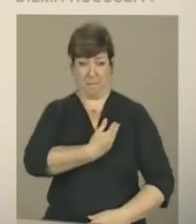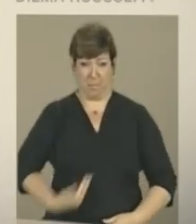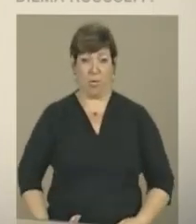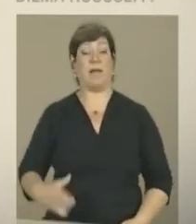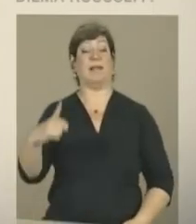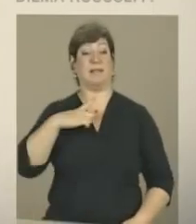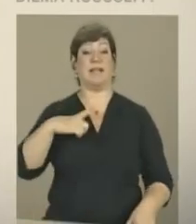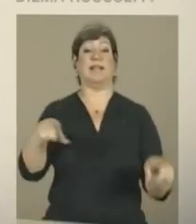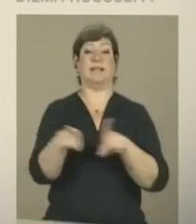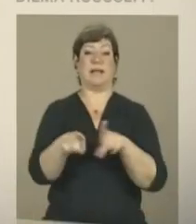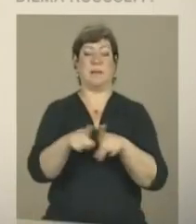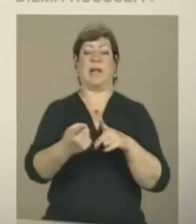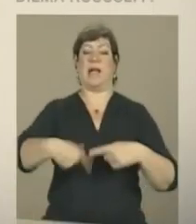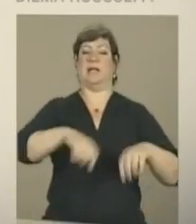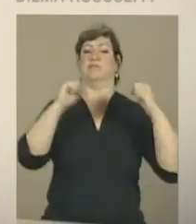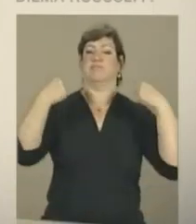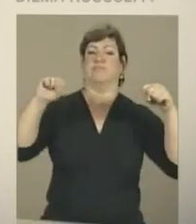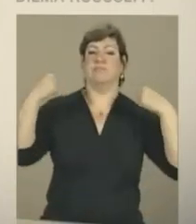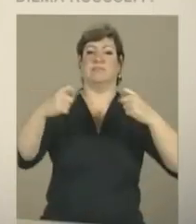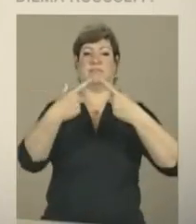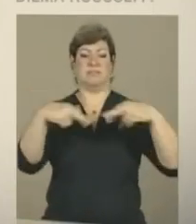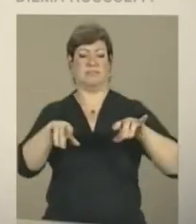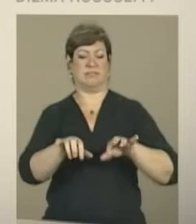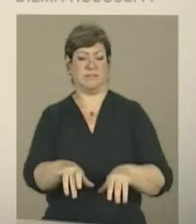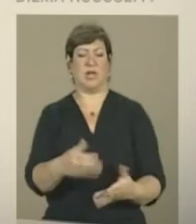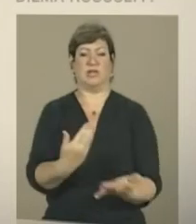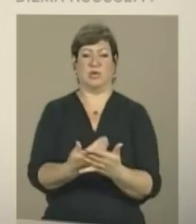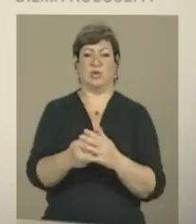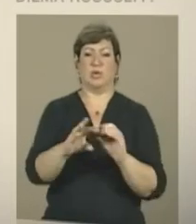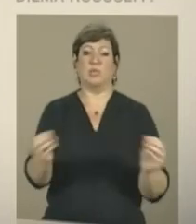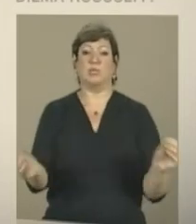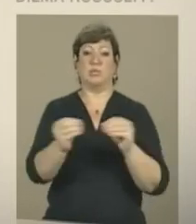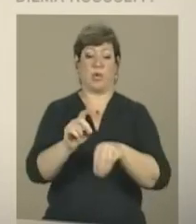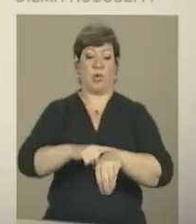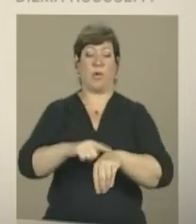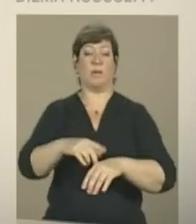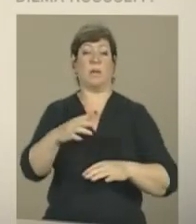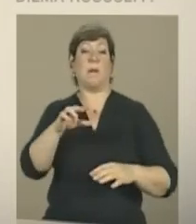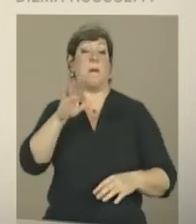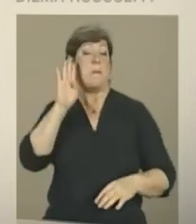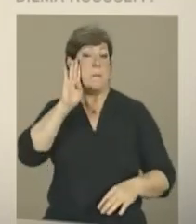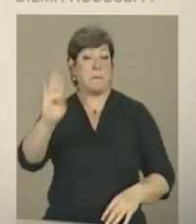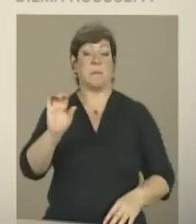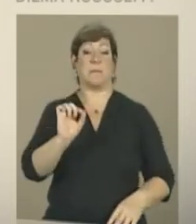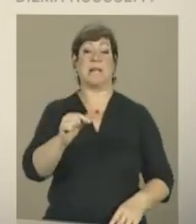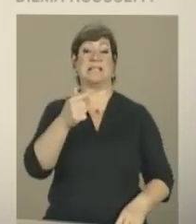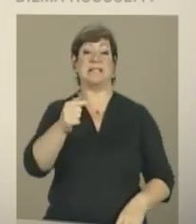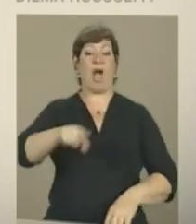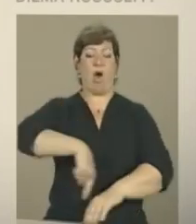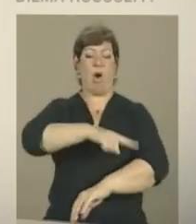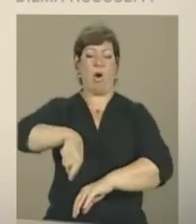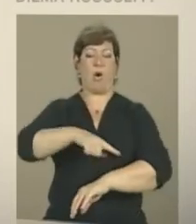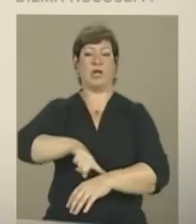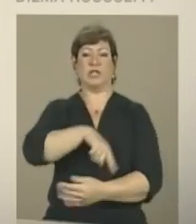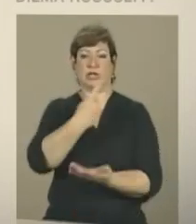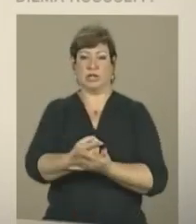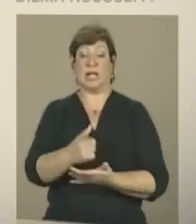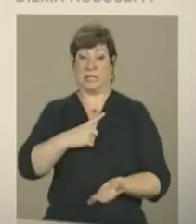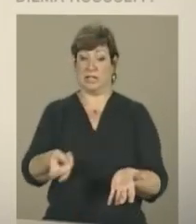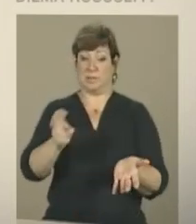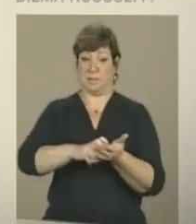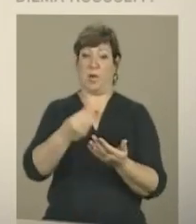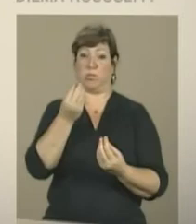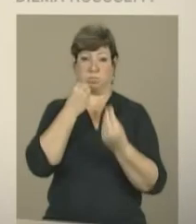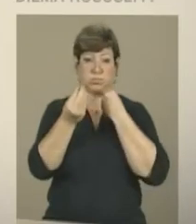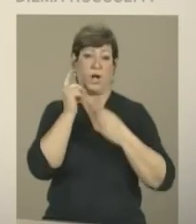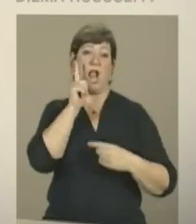tem acesso a Essas atividades elas ficam na escola no mínimo sete horas por dia e a recebe um lanche pela